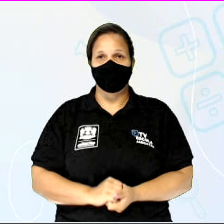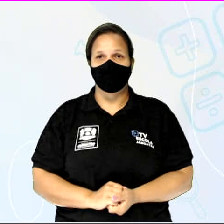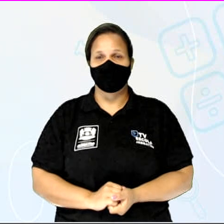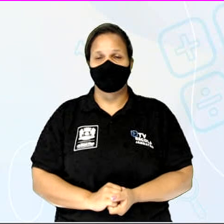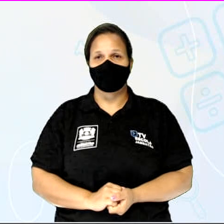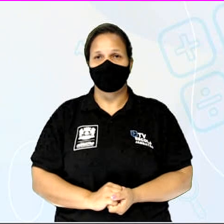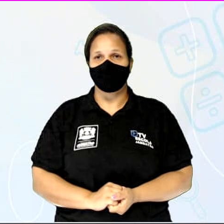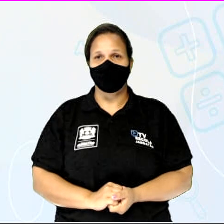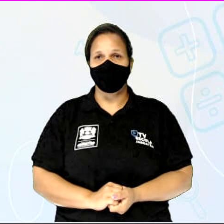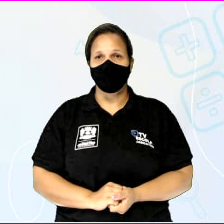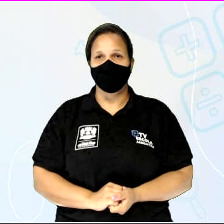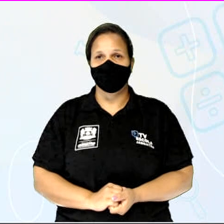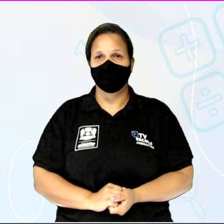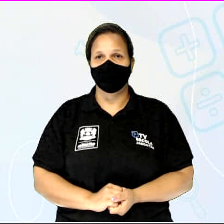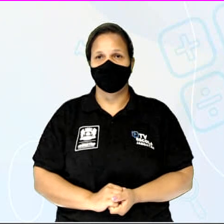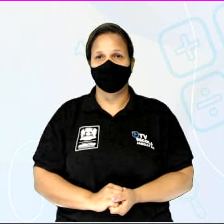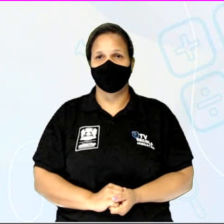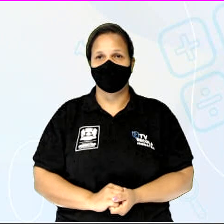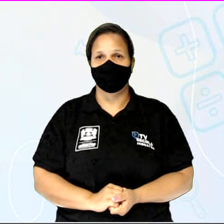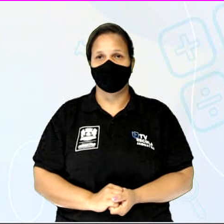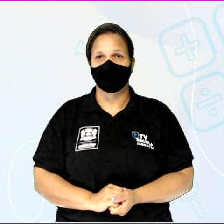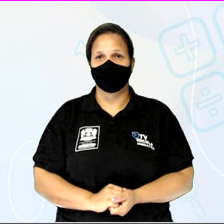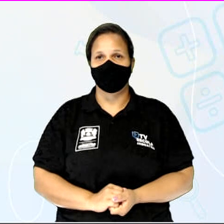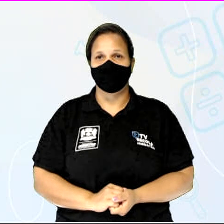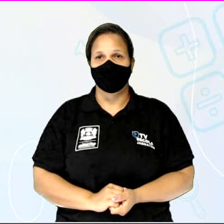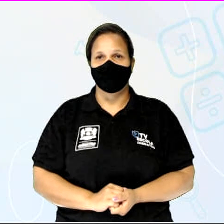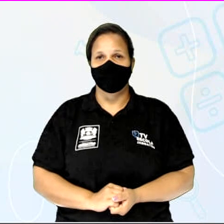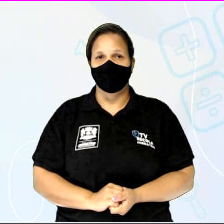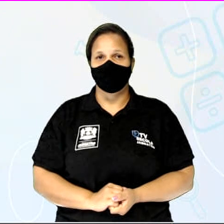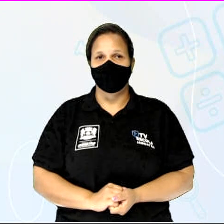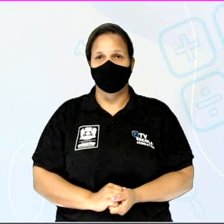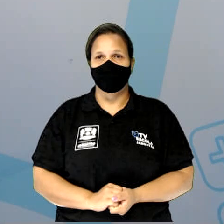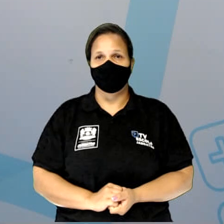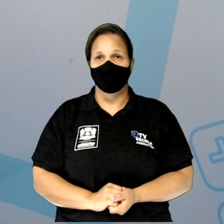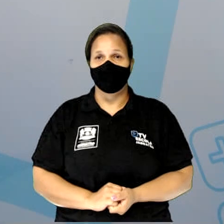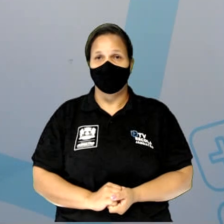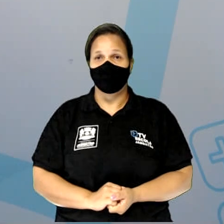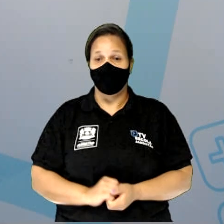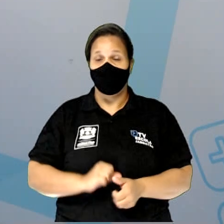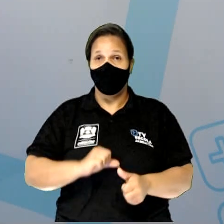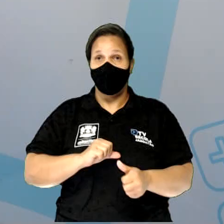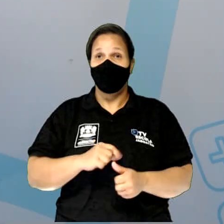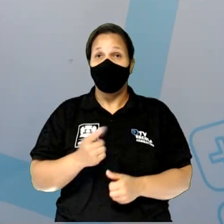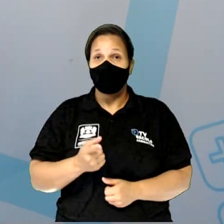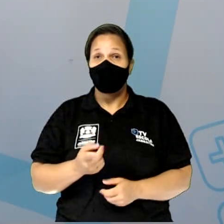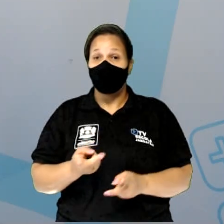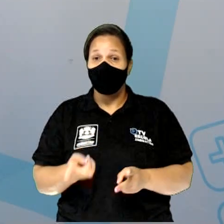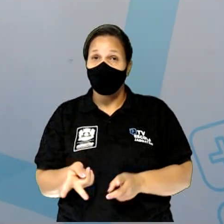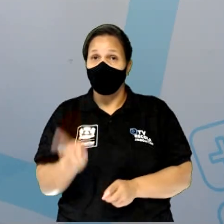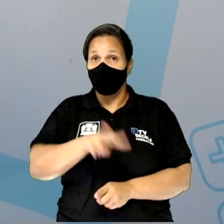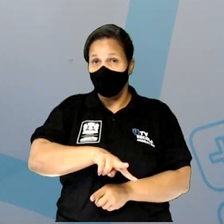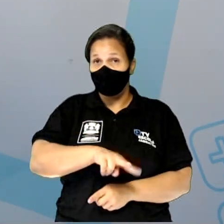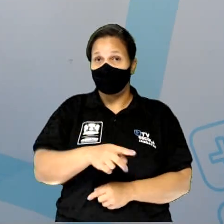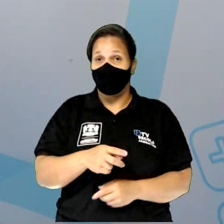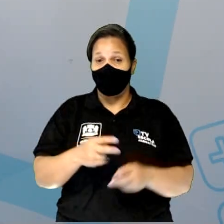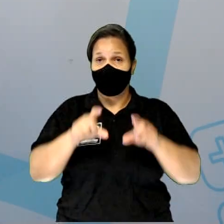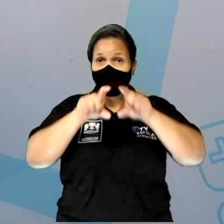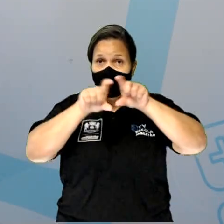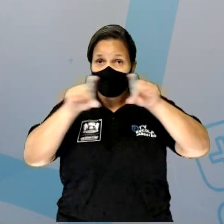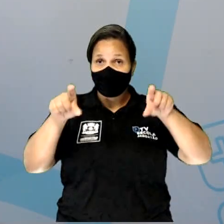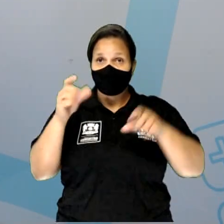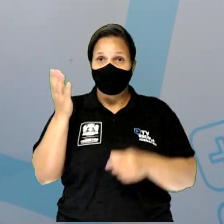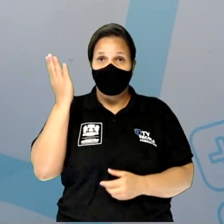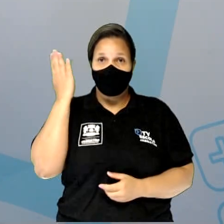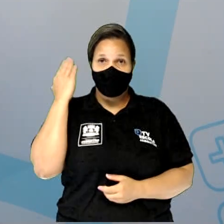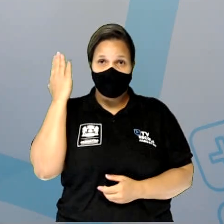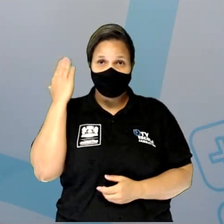to work if she is sick. Nesse caso aí já é o contrário da frase passada. Então eu tenho a primeira